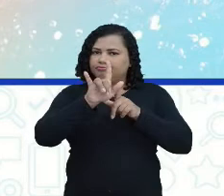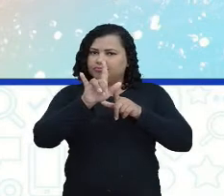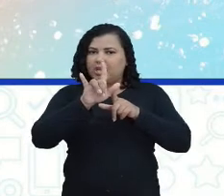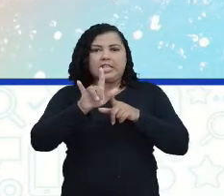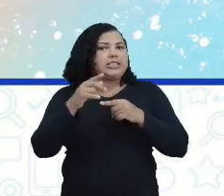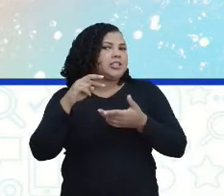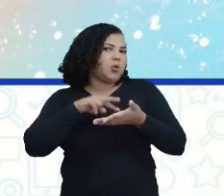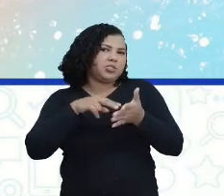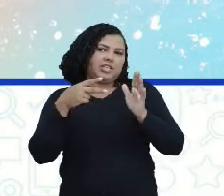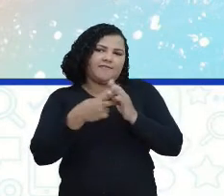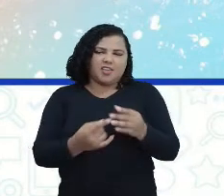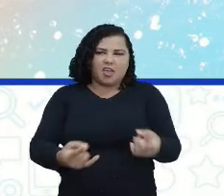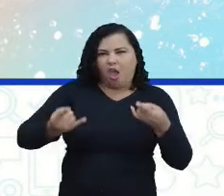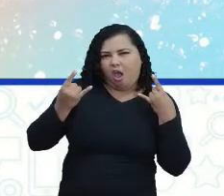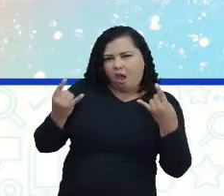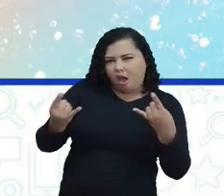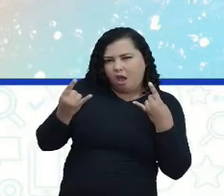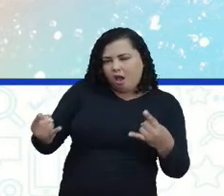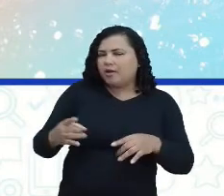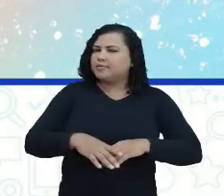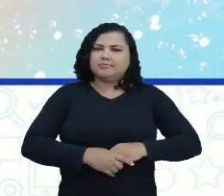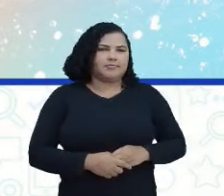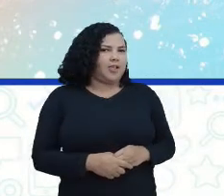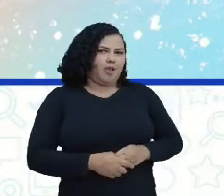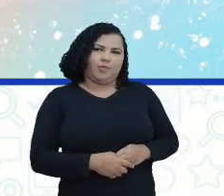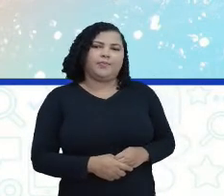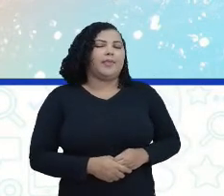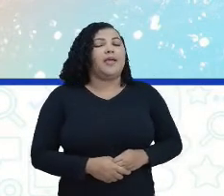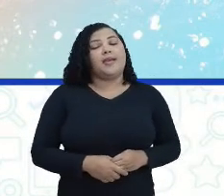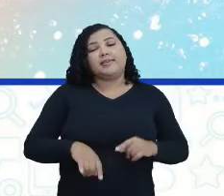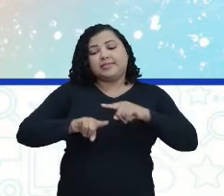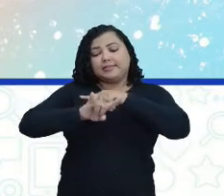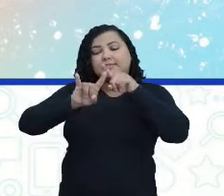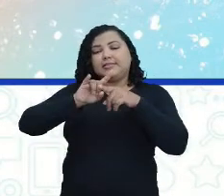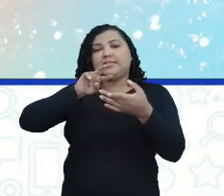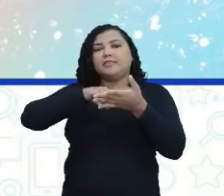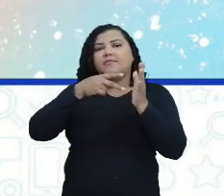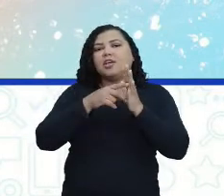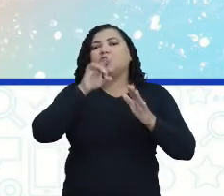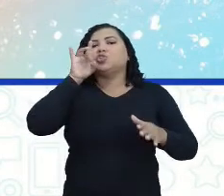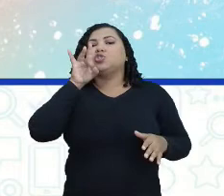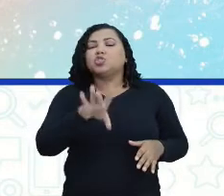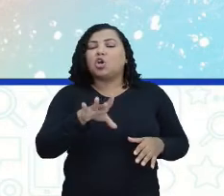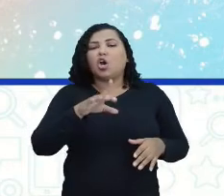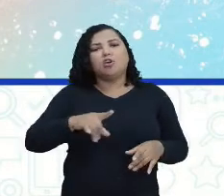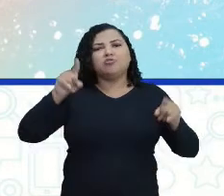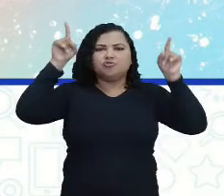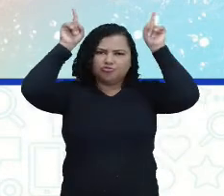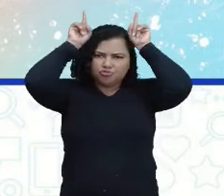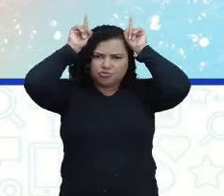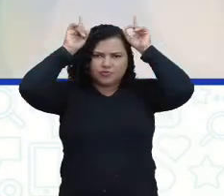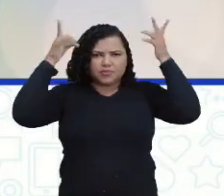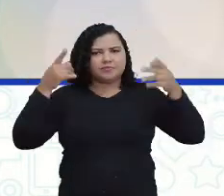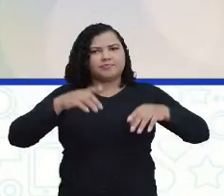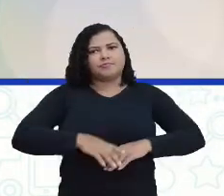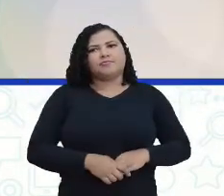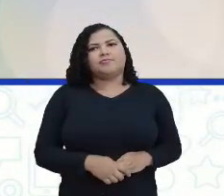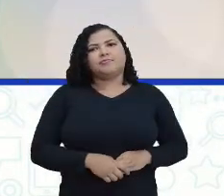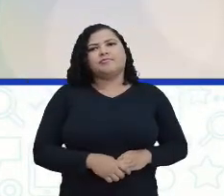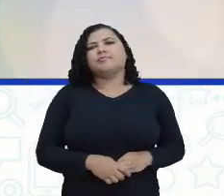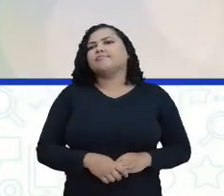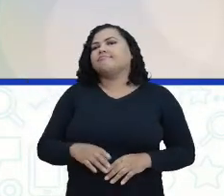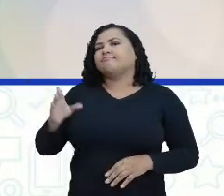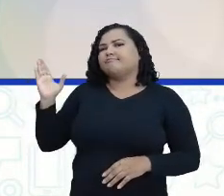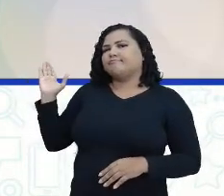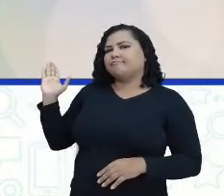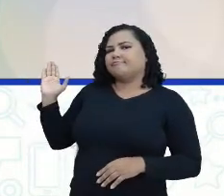and roll ou massa, nada disso. É o quê? Chifres. Que é, na verdade, um sentido até que bem simples, né? E esse